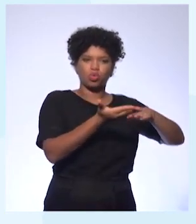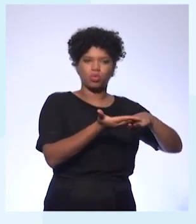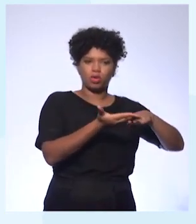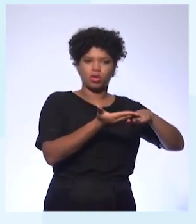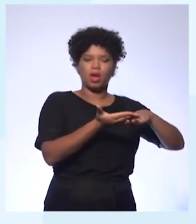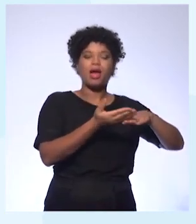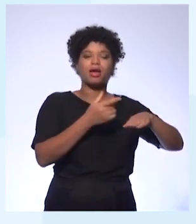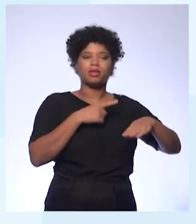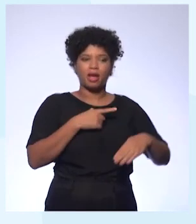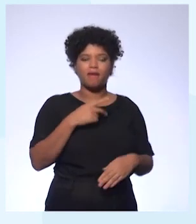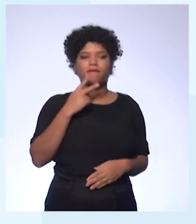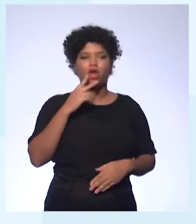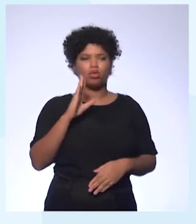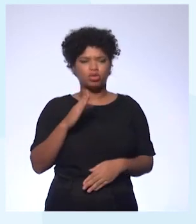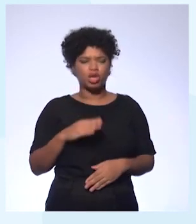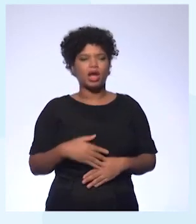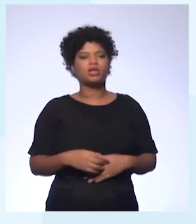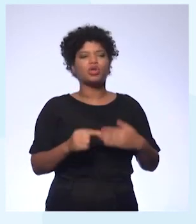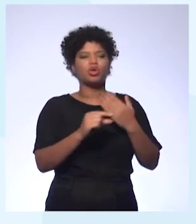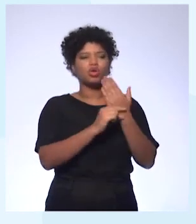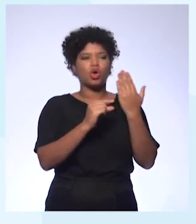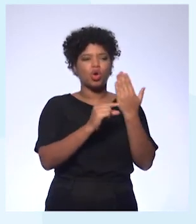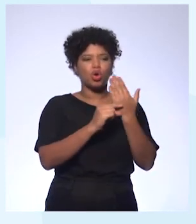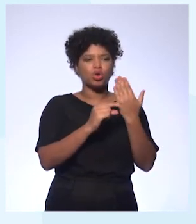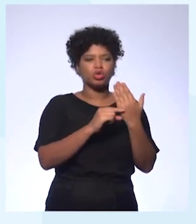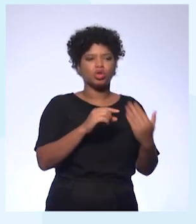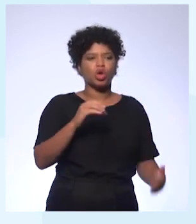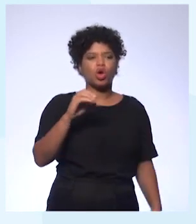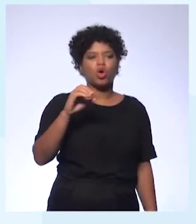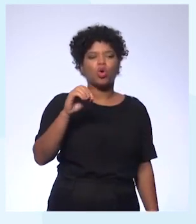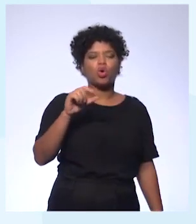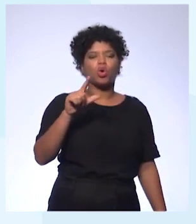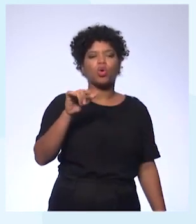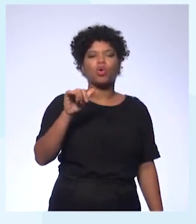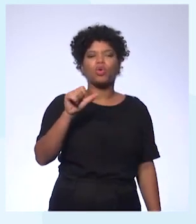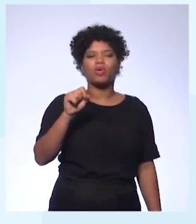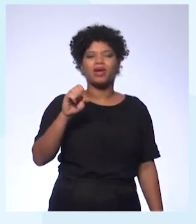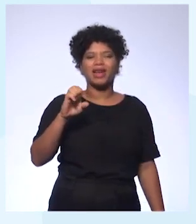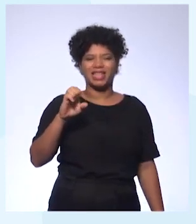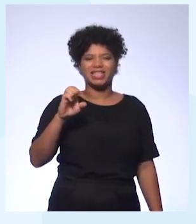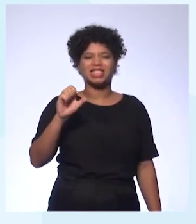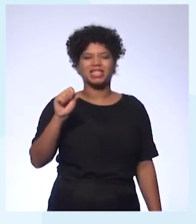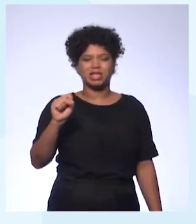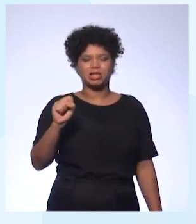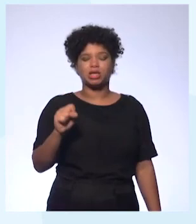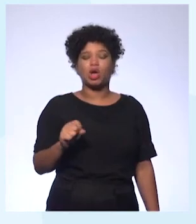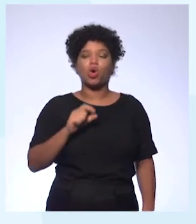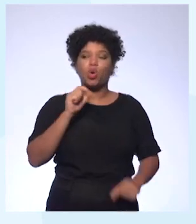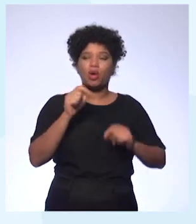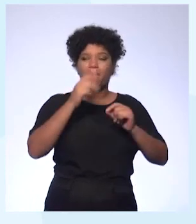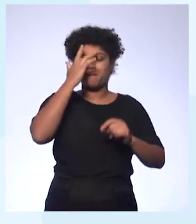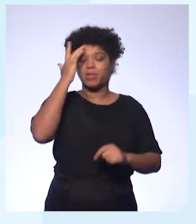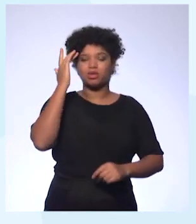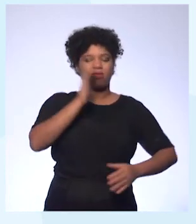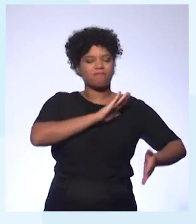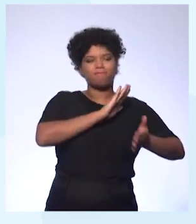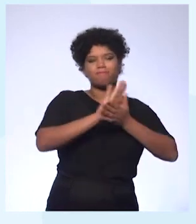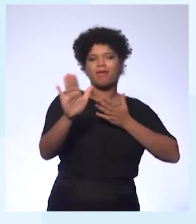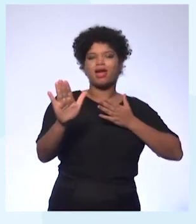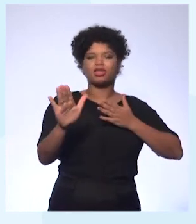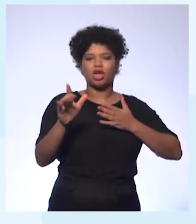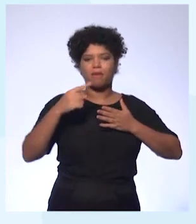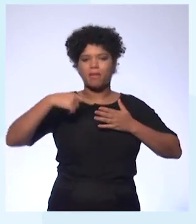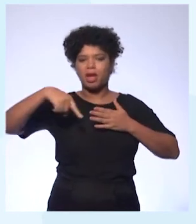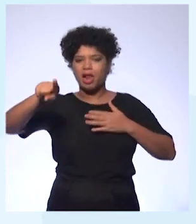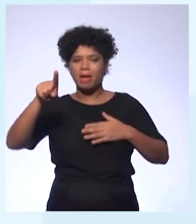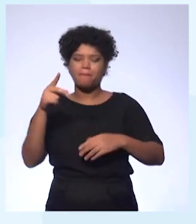Odisseia, e naquela ideia do Odisseu que parte em busca dos seus objetivos, do seu grande sonho. Então, se a gente